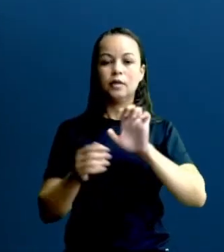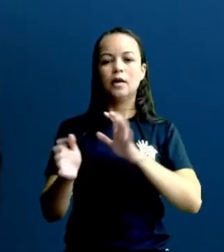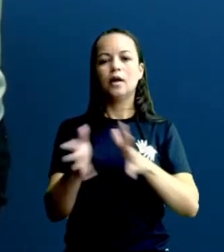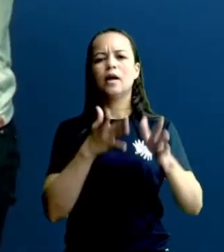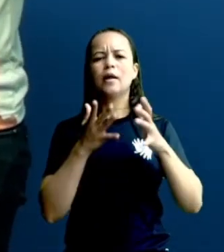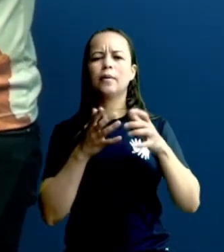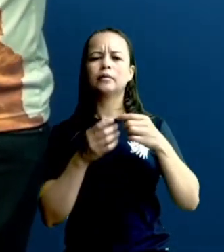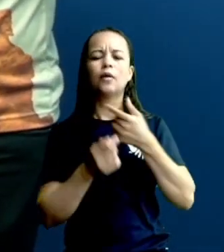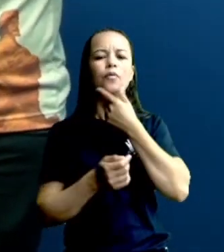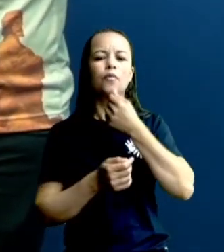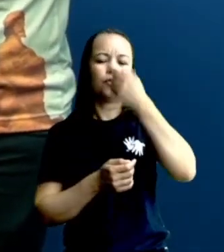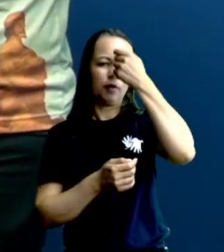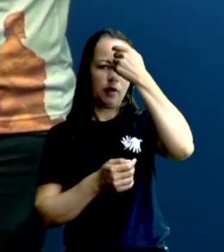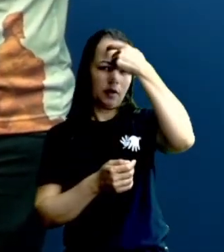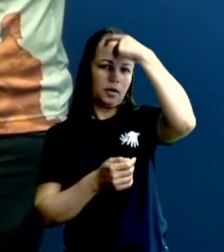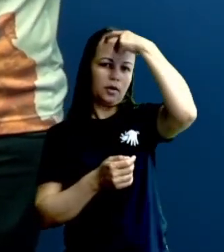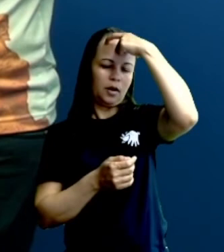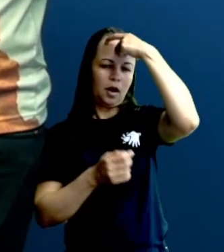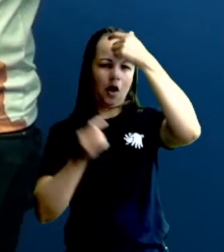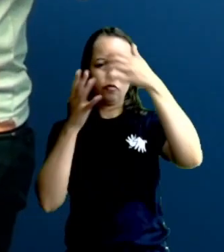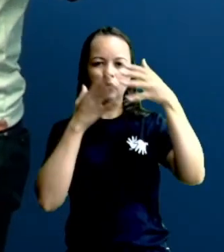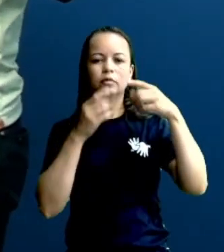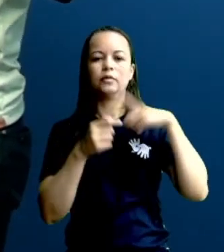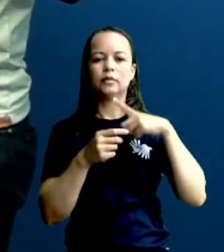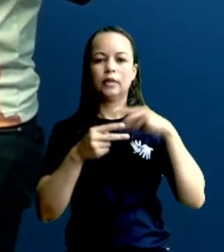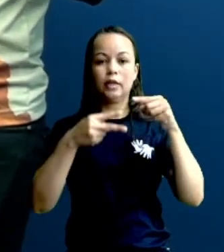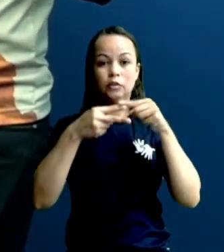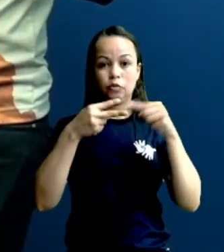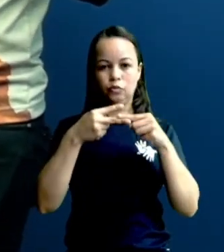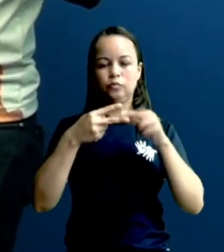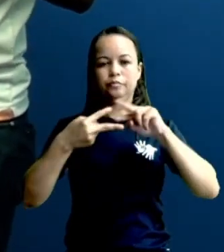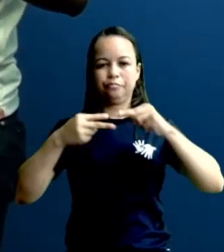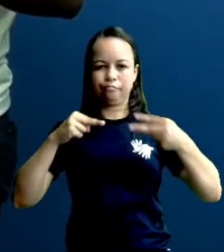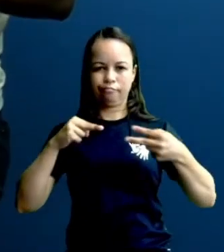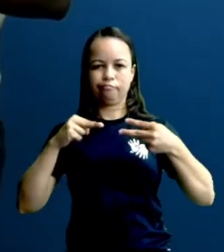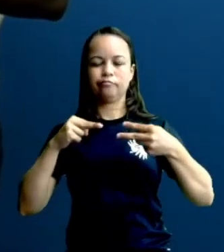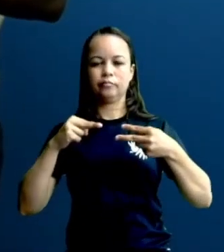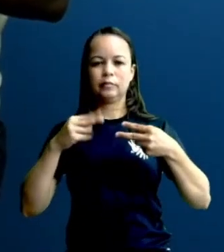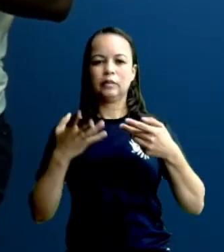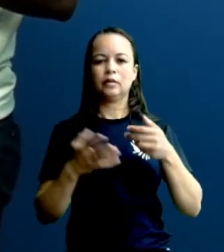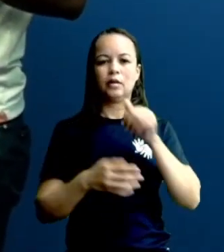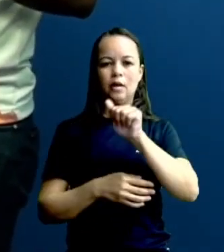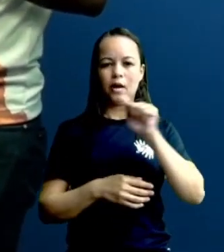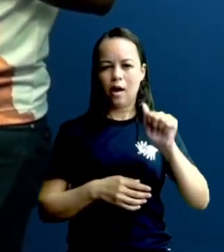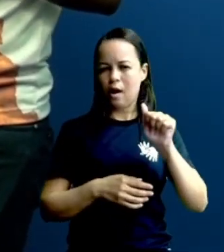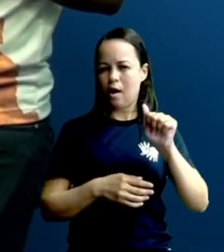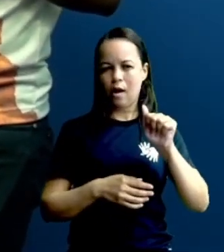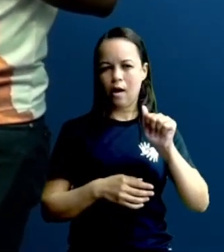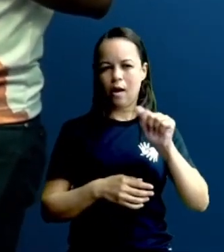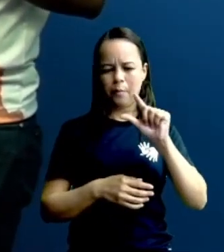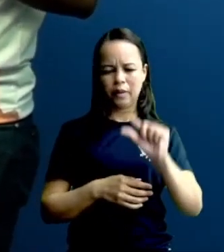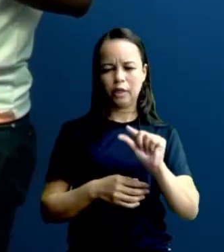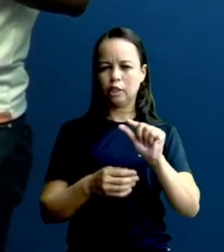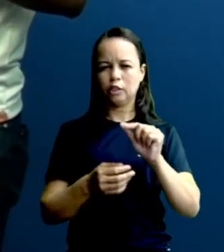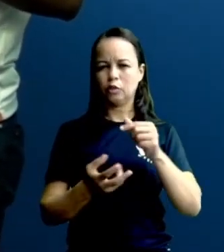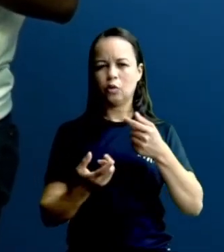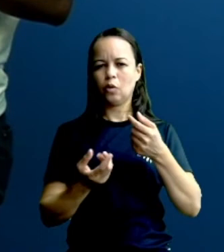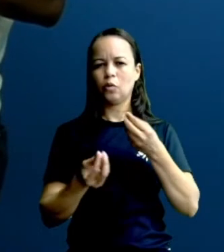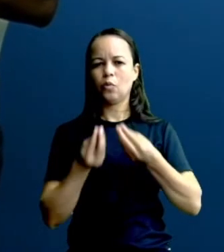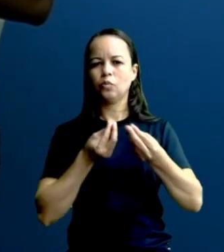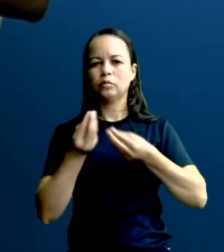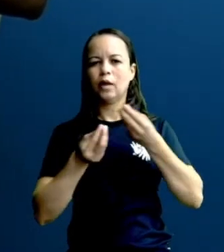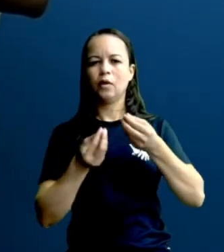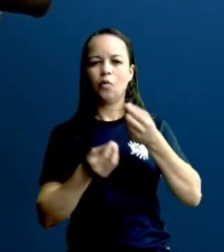caso, a presença de 2 genes dominantes, pois um gene azinho não gera um homem calvo nem uma